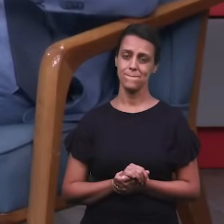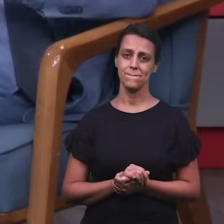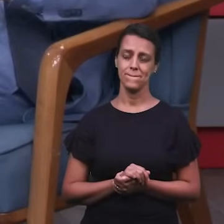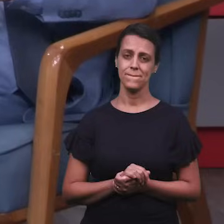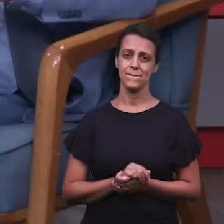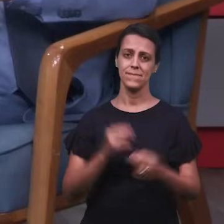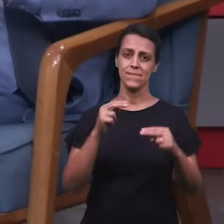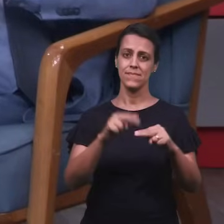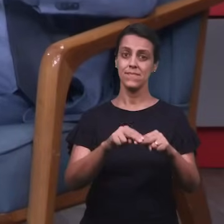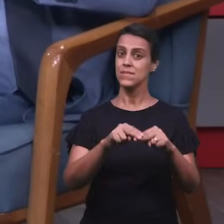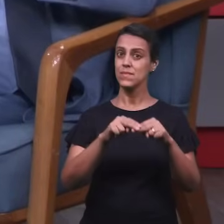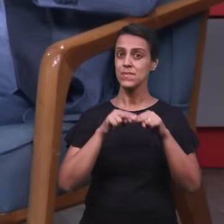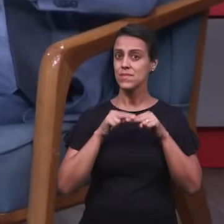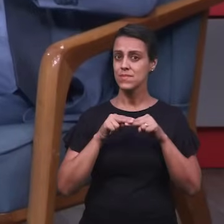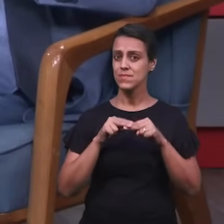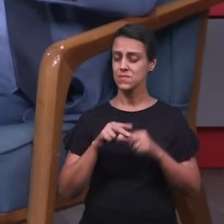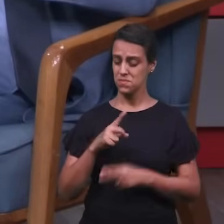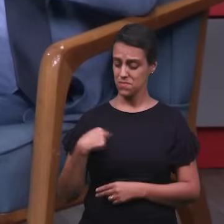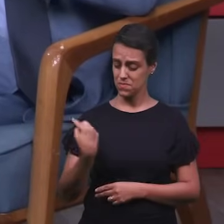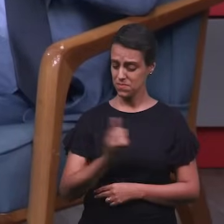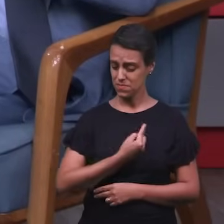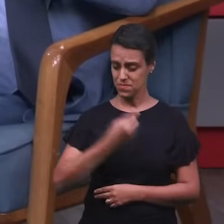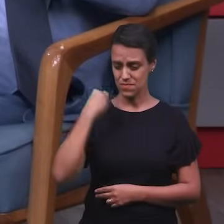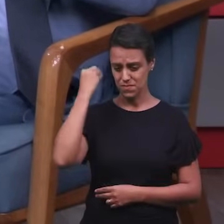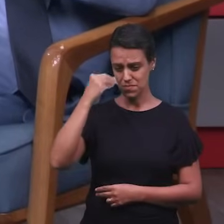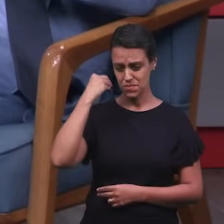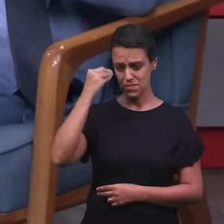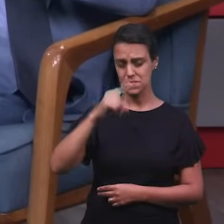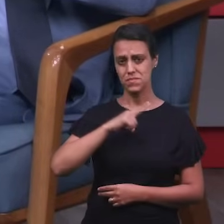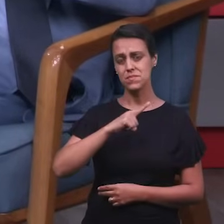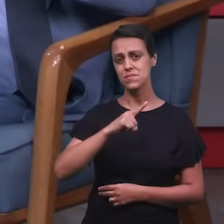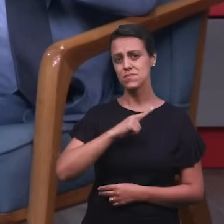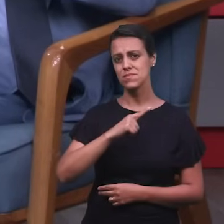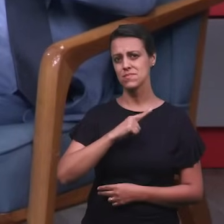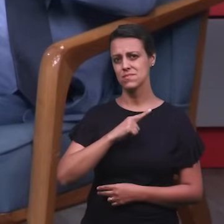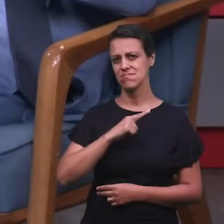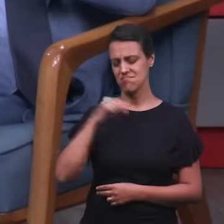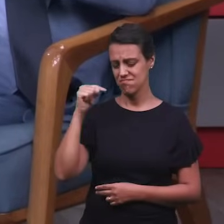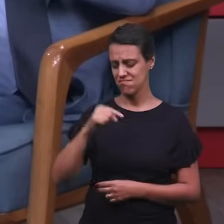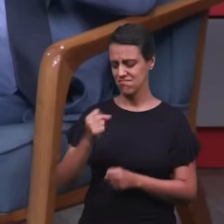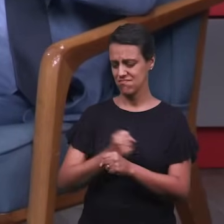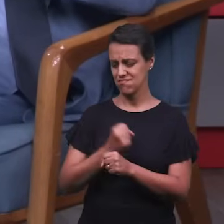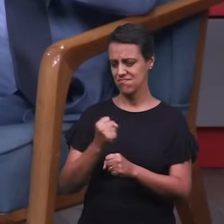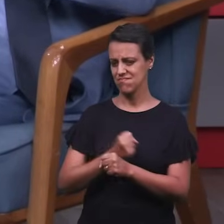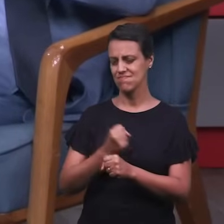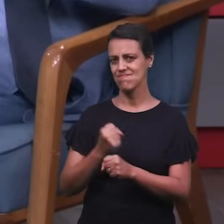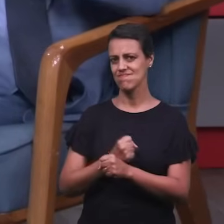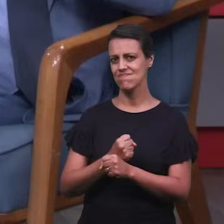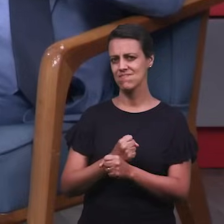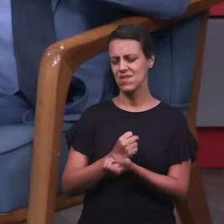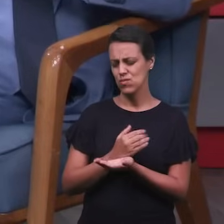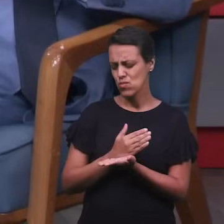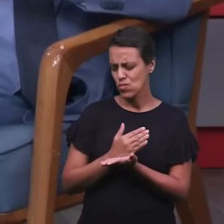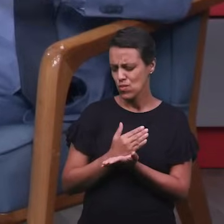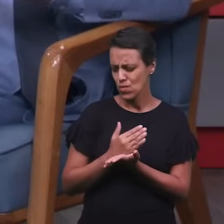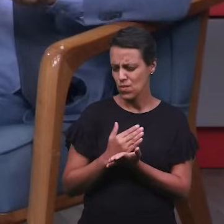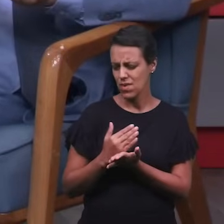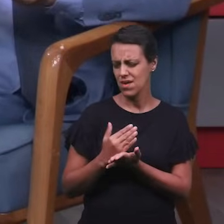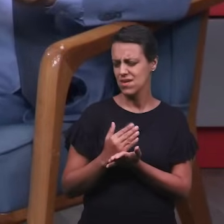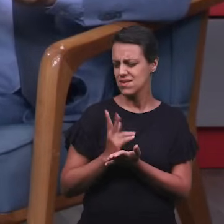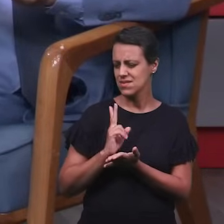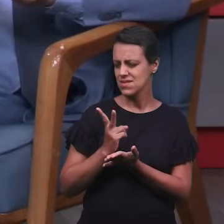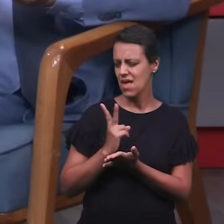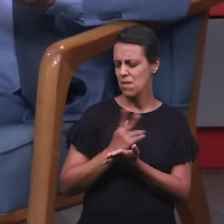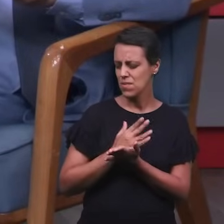É por isso que toda a nossa experiência nessa obra teve como